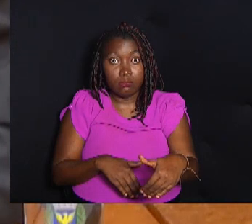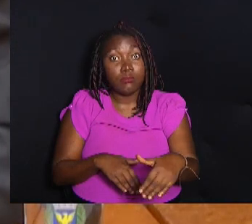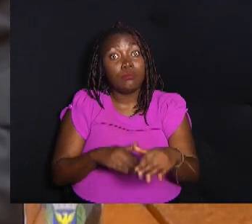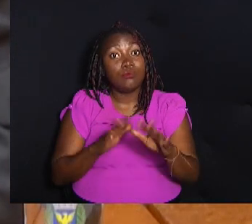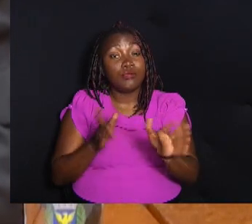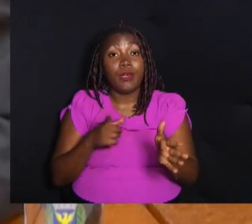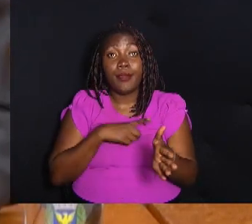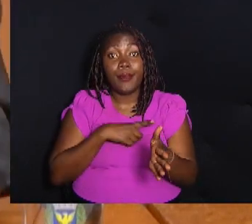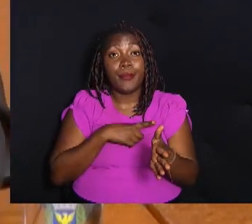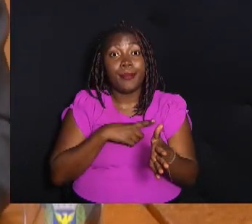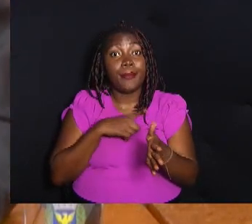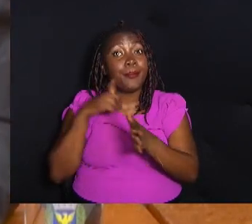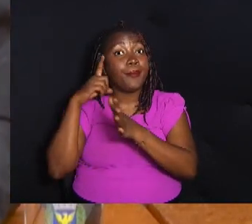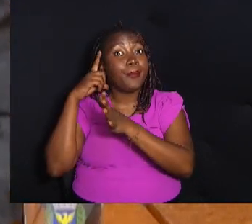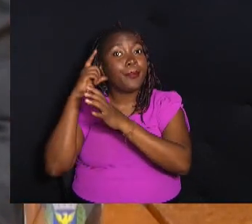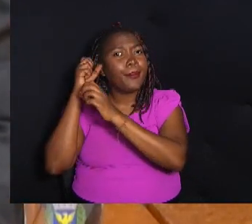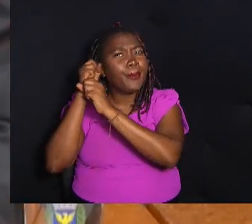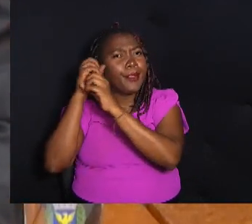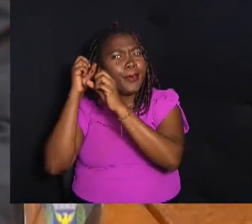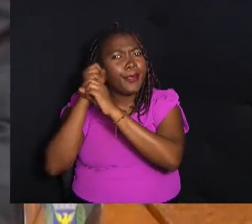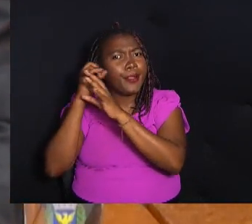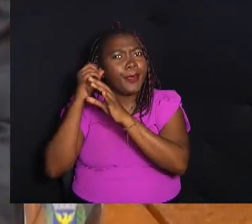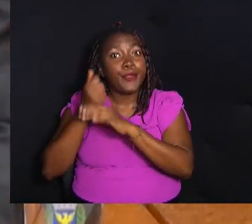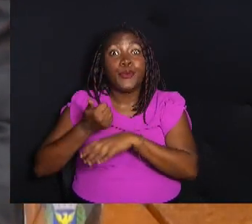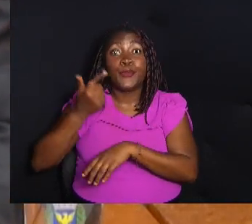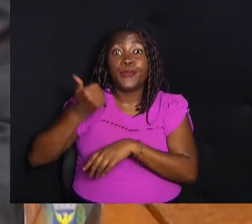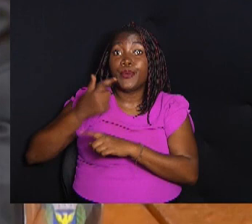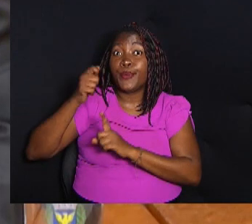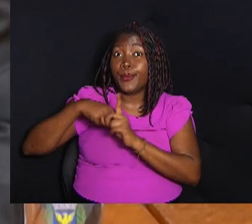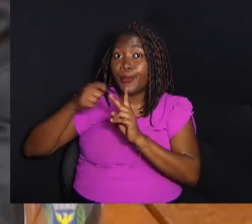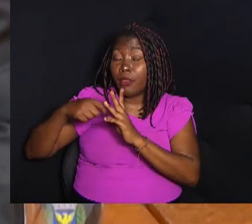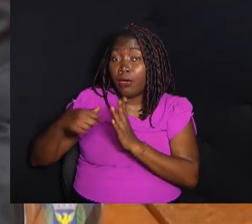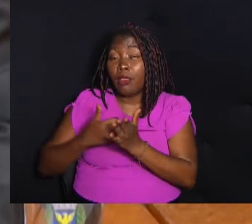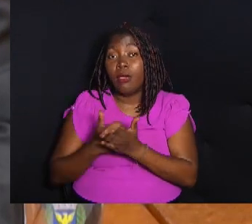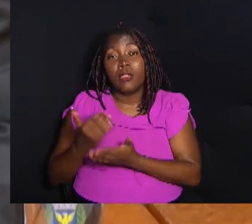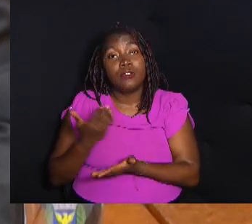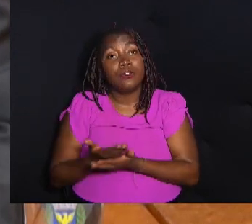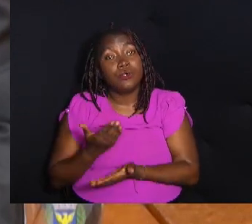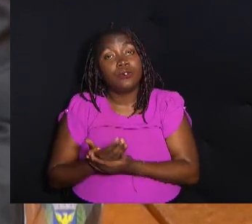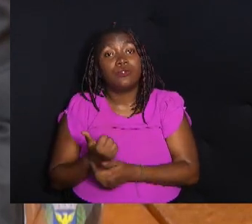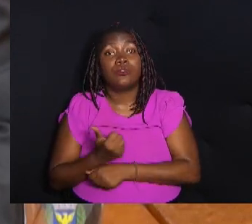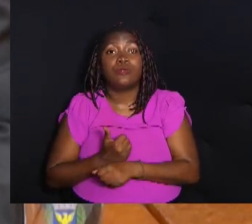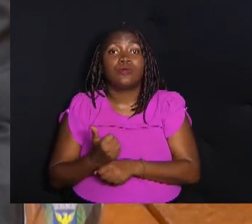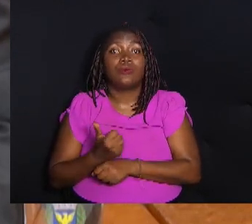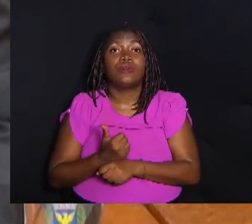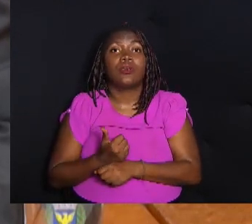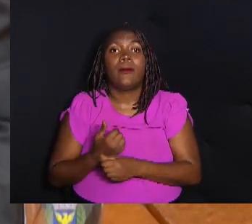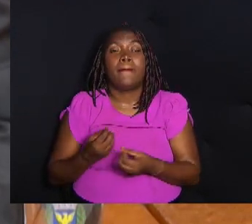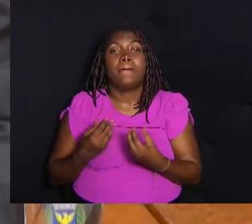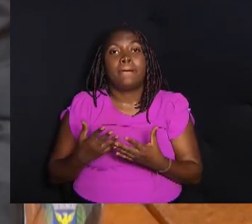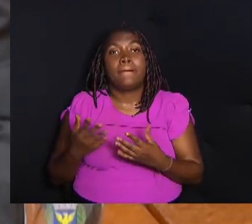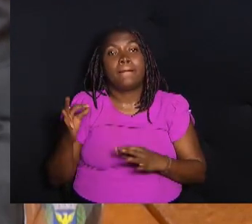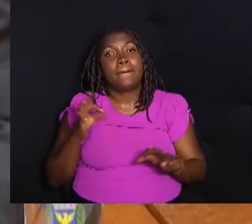previsão de provavelmente 12 meses começar os estudos técnicos para que se possa